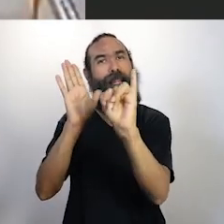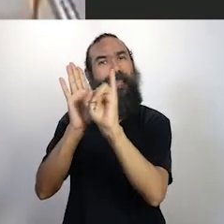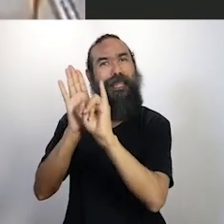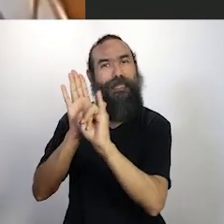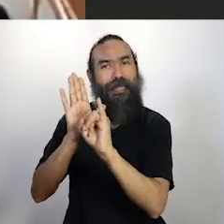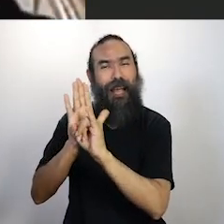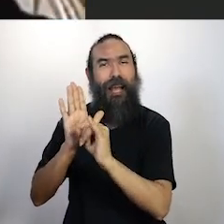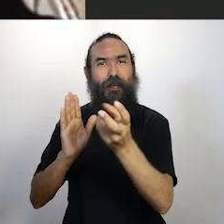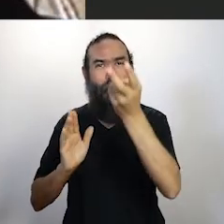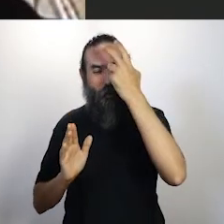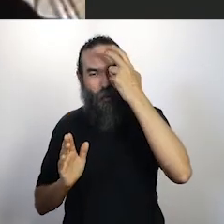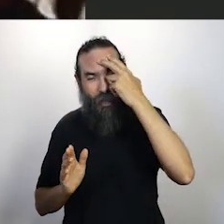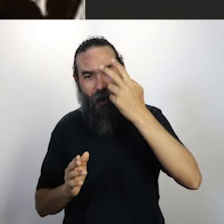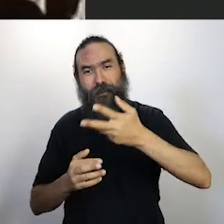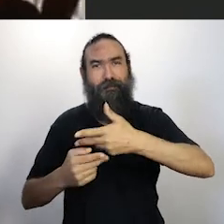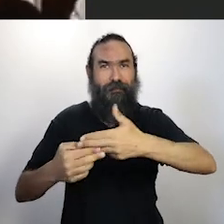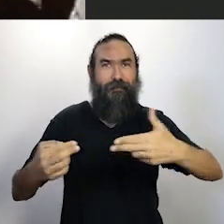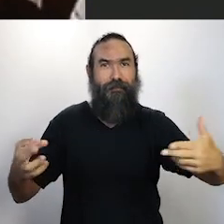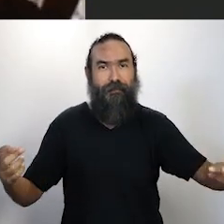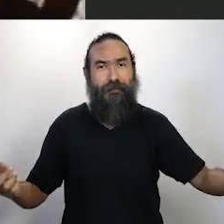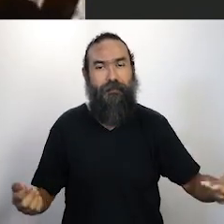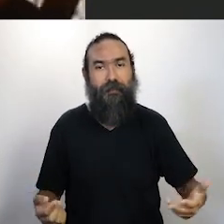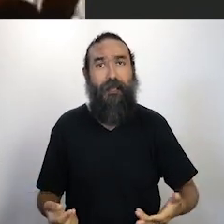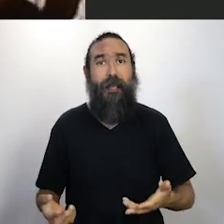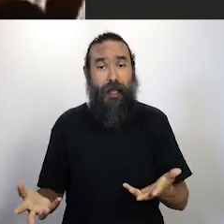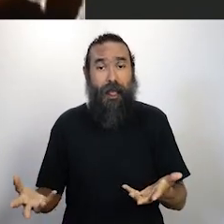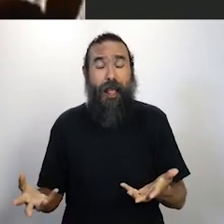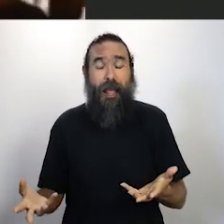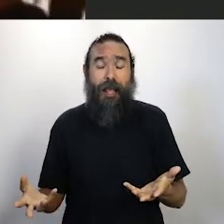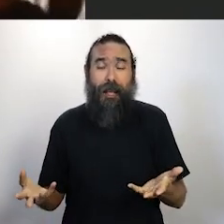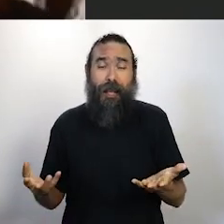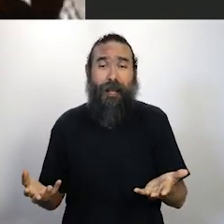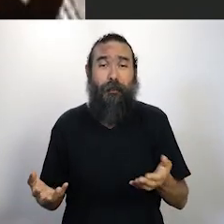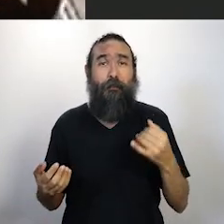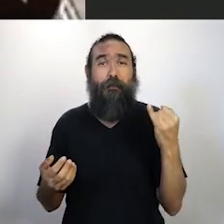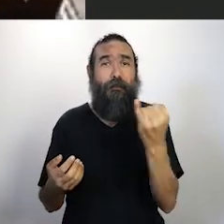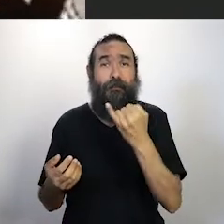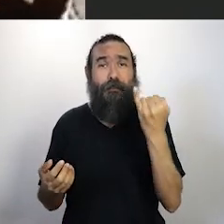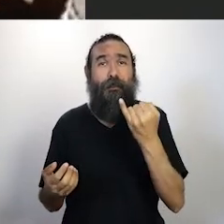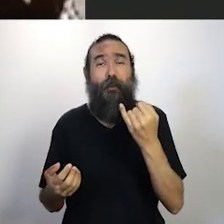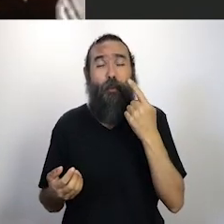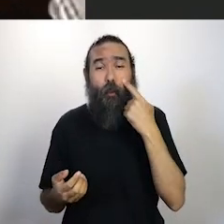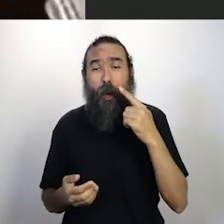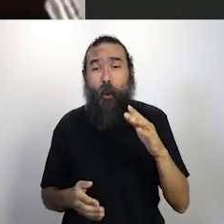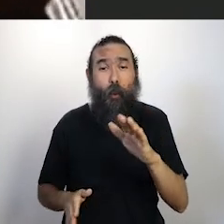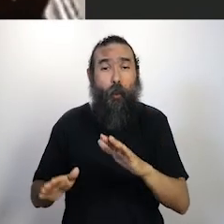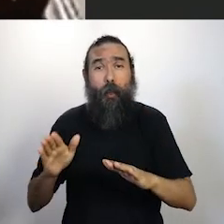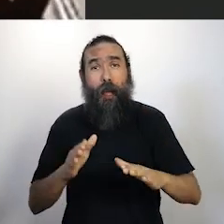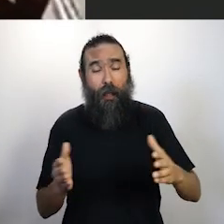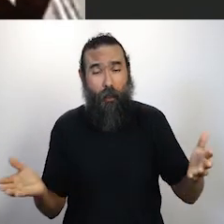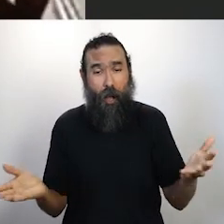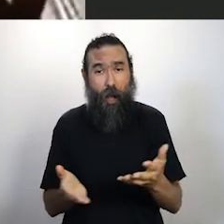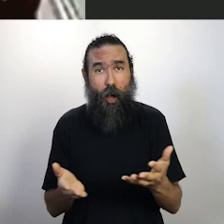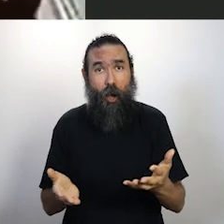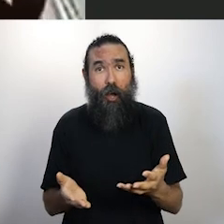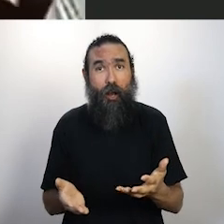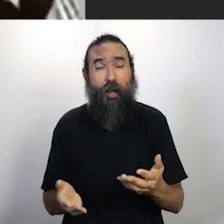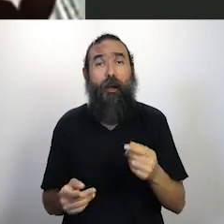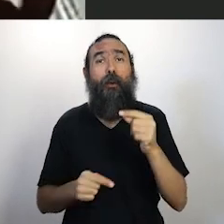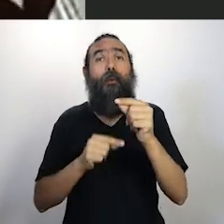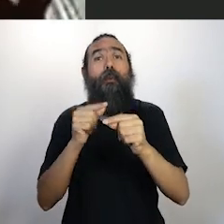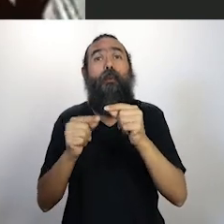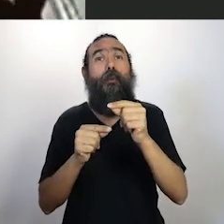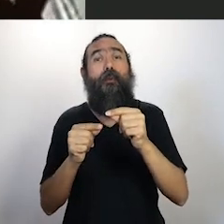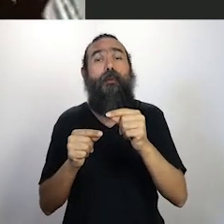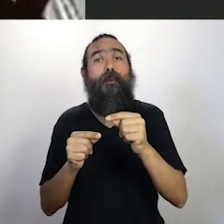evidentemente que a gente tem que tomar muito cuidado nesse momento agora é do uso que se faz disso o Dércio traz